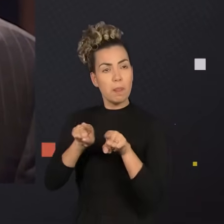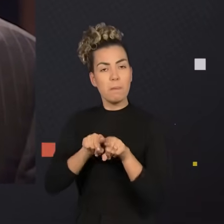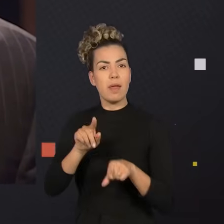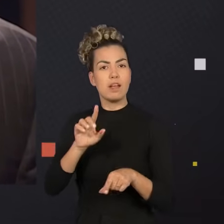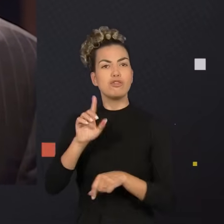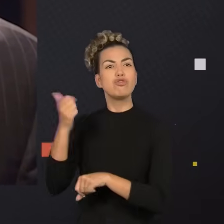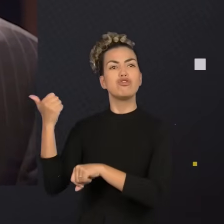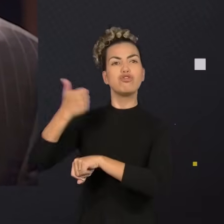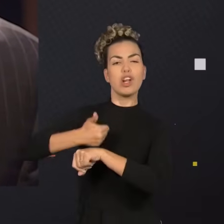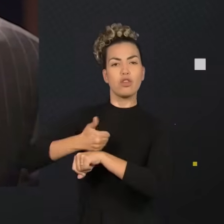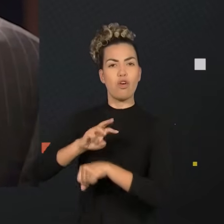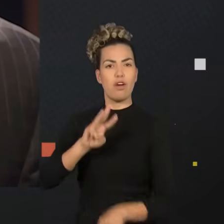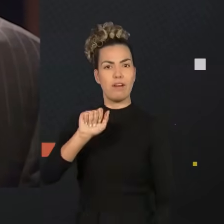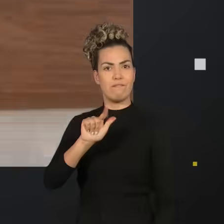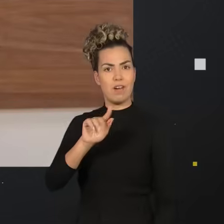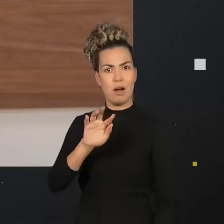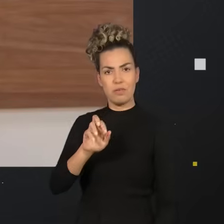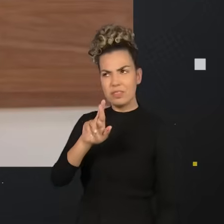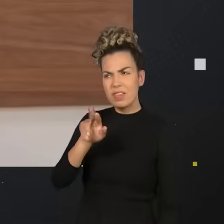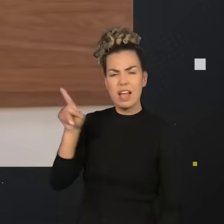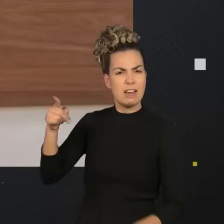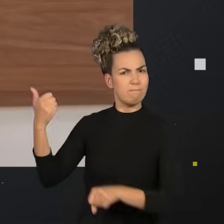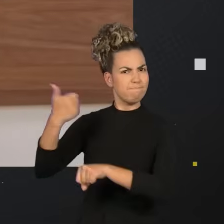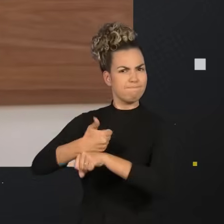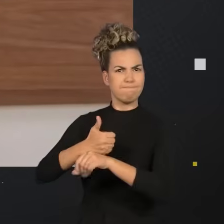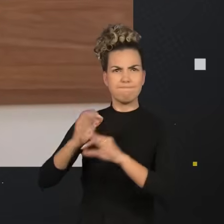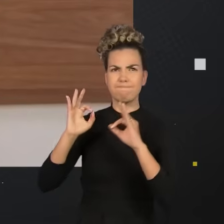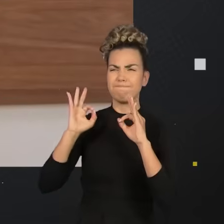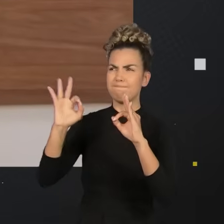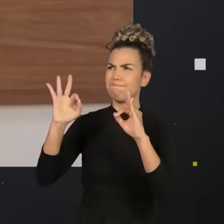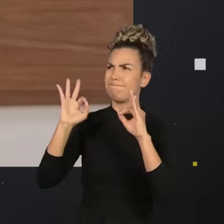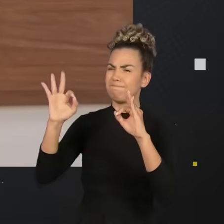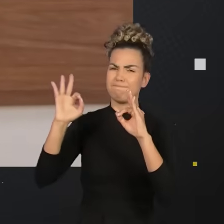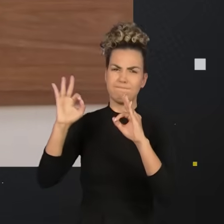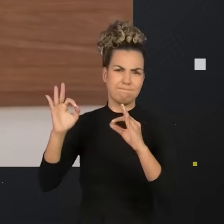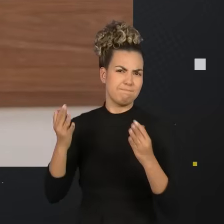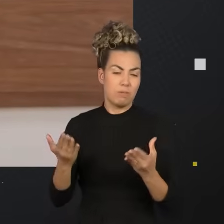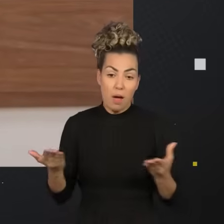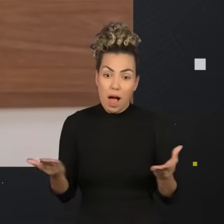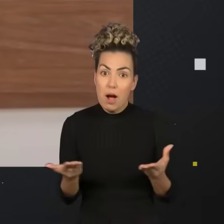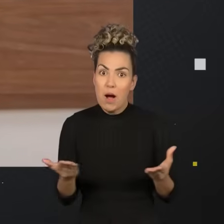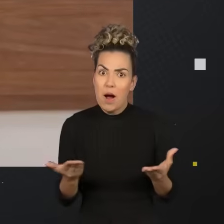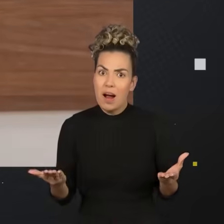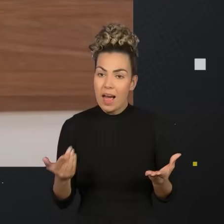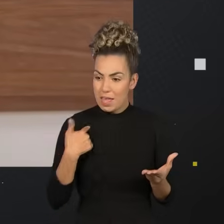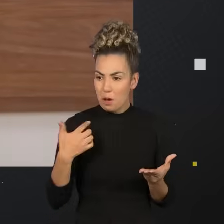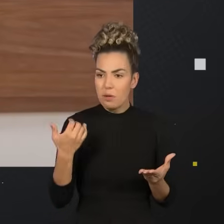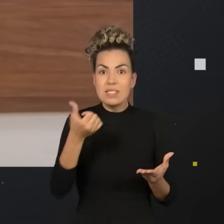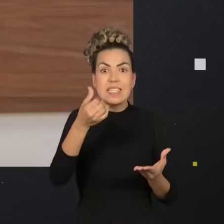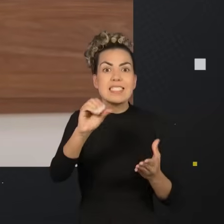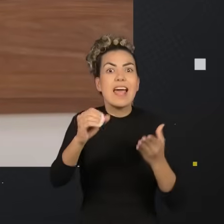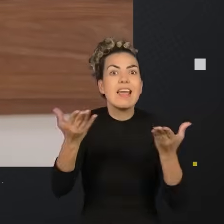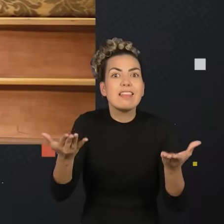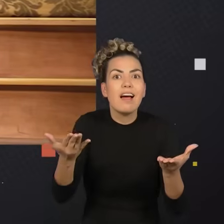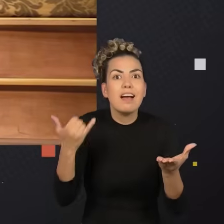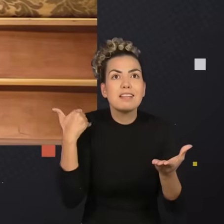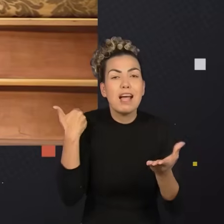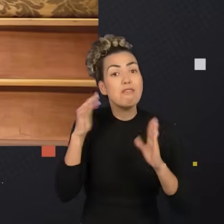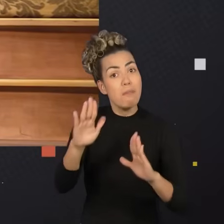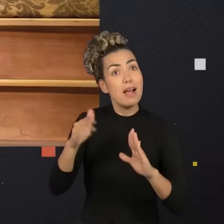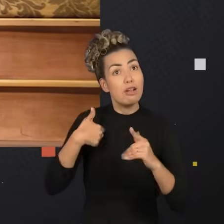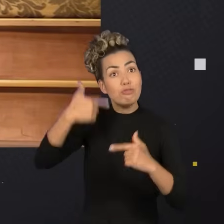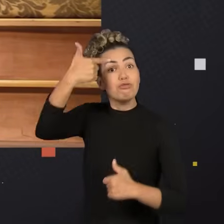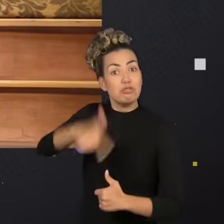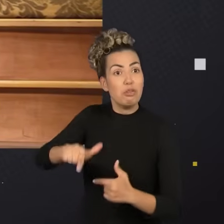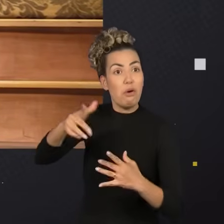com Murilo Benício, grande ator, quando eu tinha 40 e poucos, e agora, com 60, eu estou fazendo de novo, com o Miguel Falabella. Então,